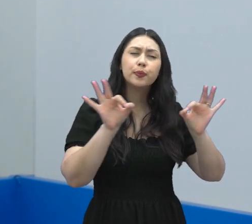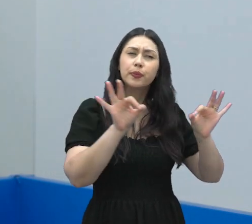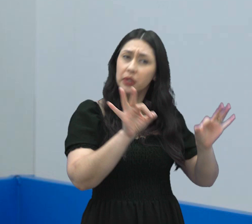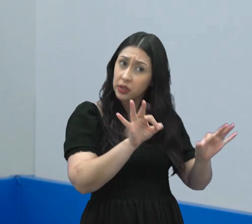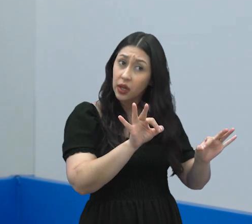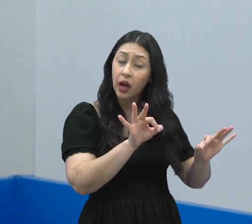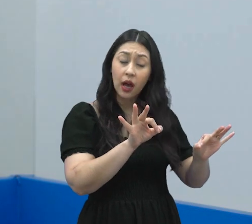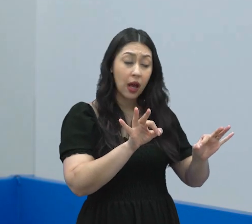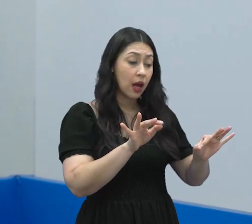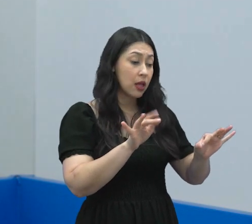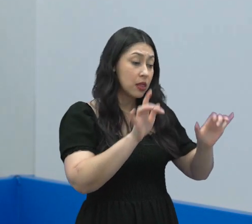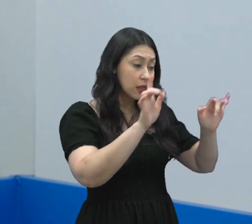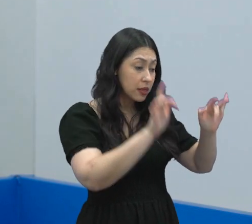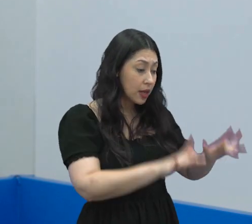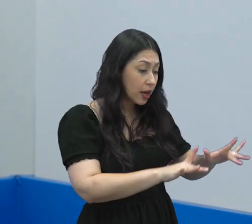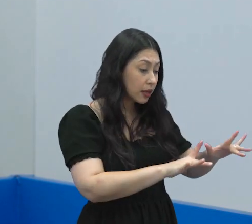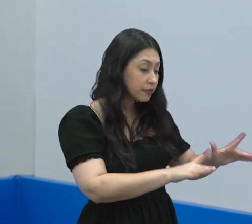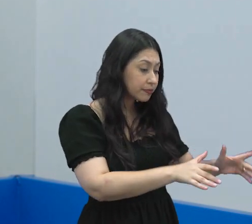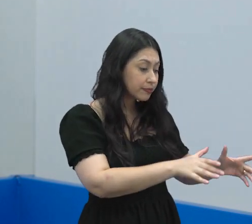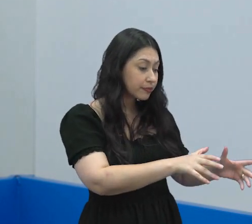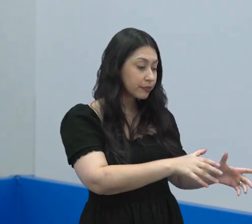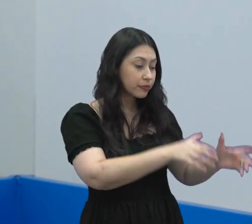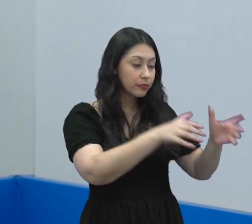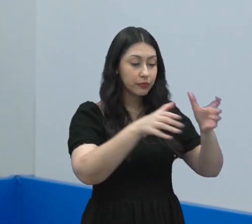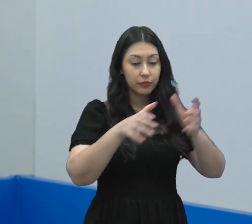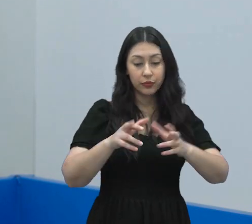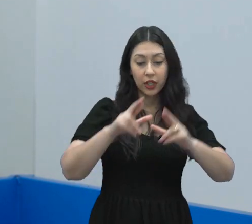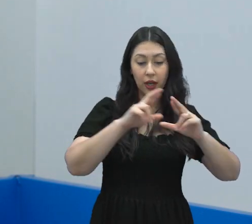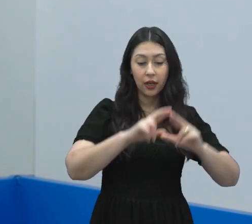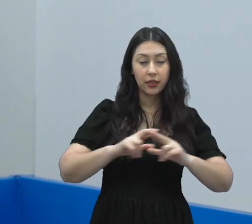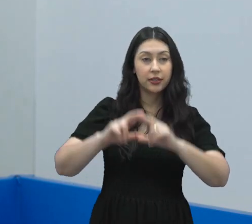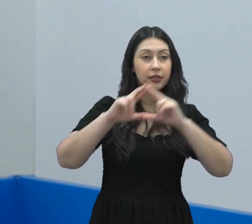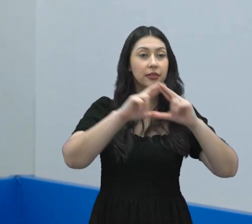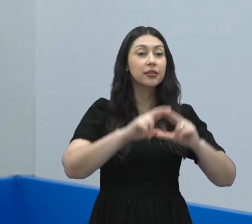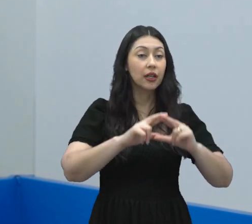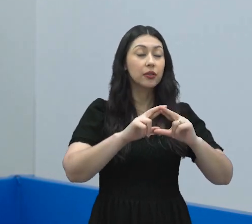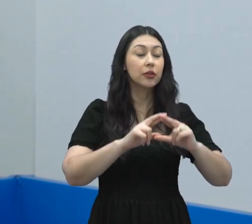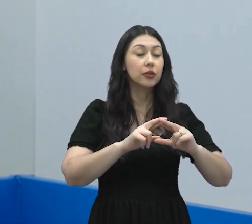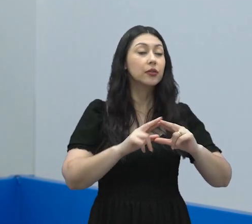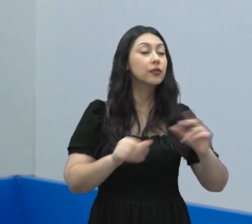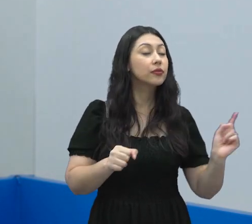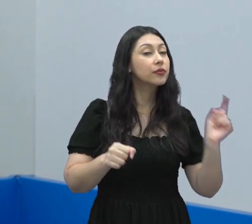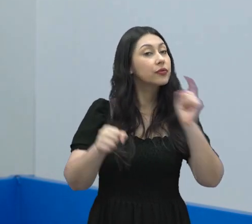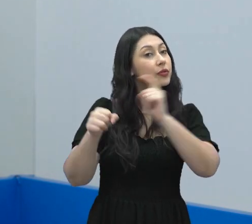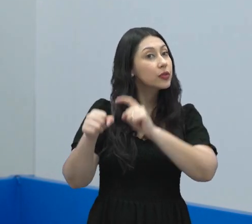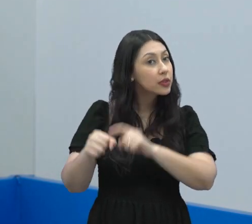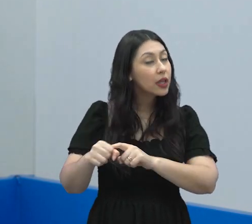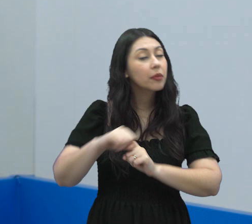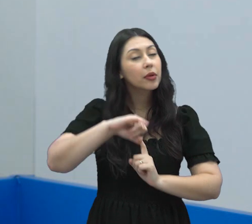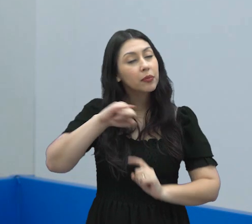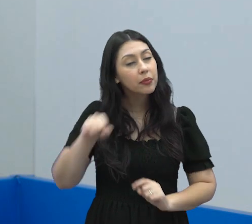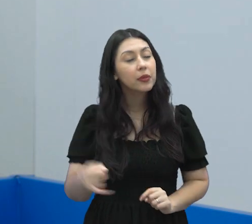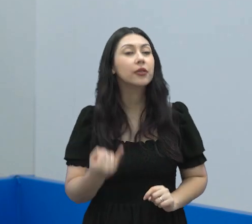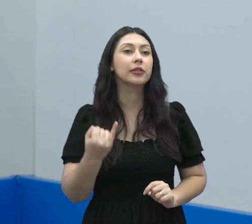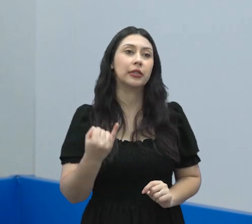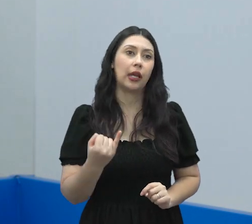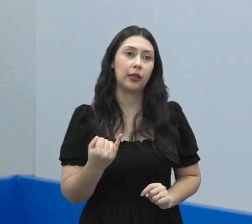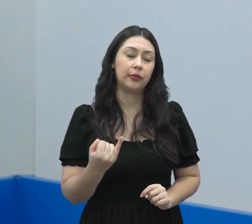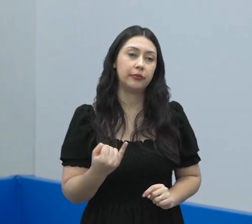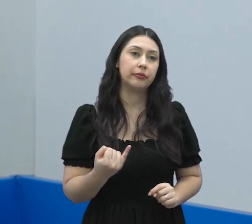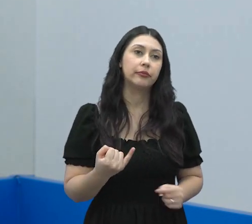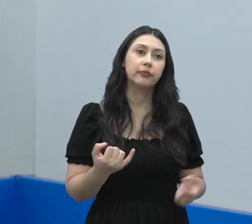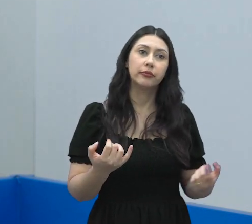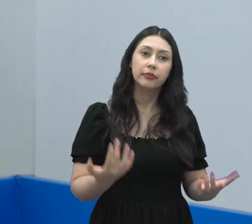acompanhado, reciclado, reaproveitado e retornar para a indústria para o